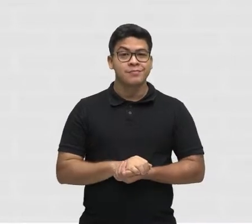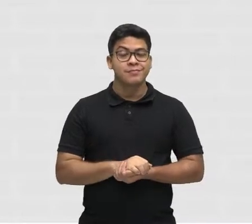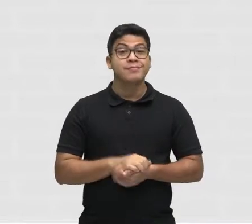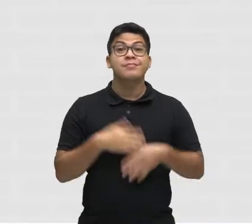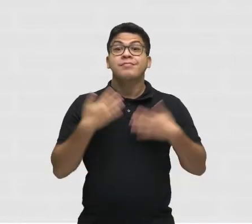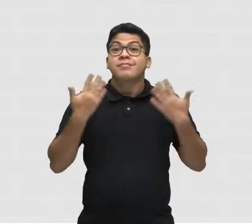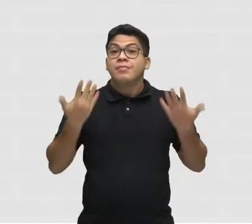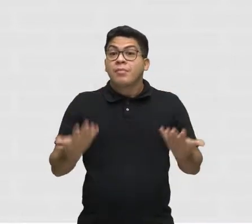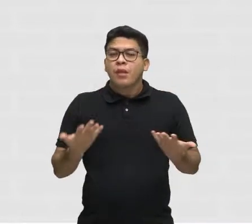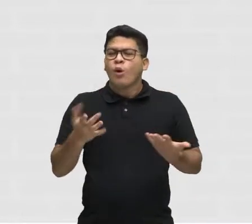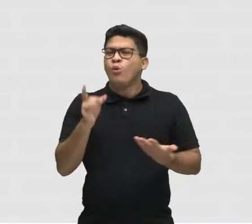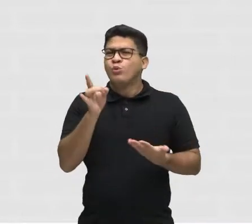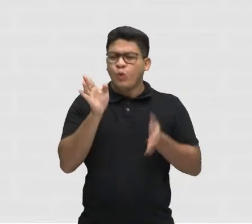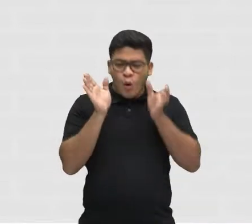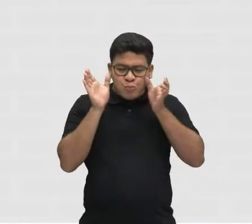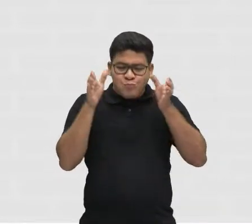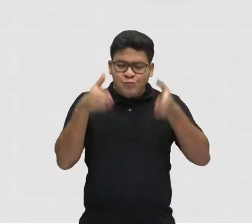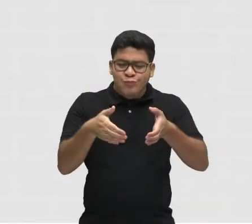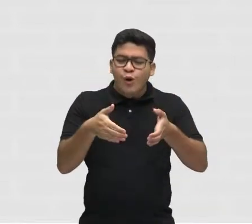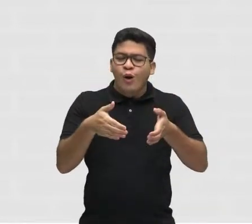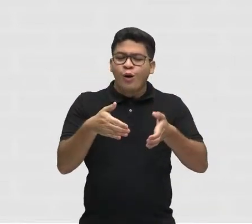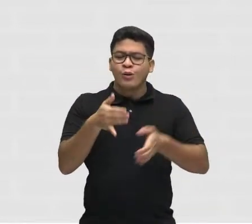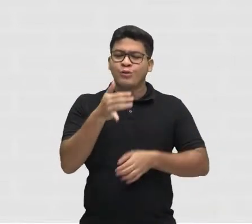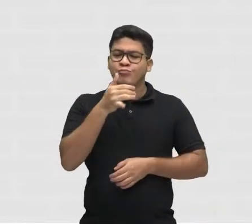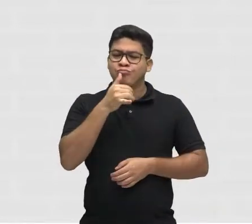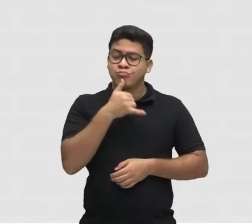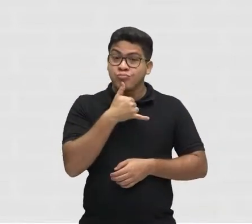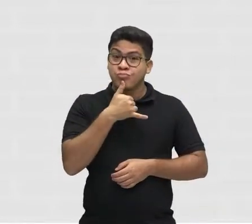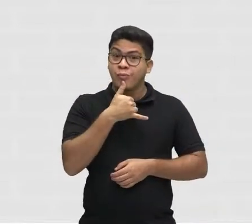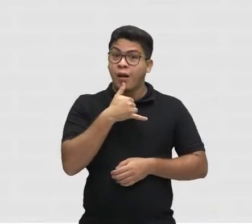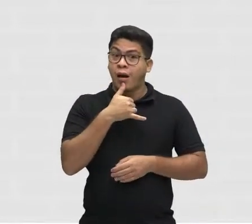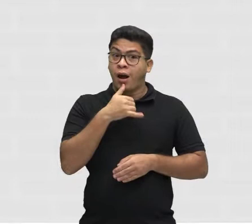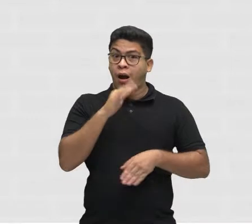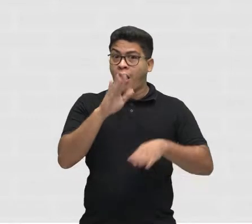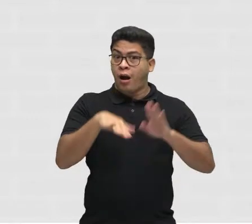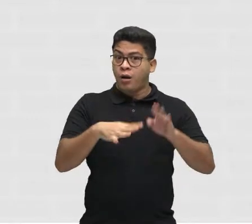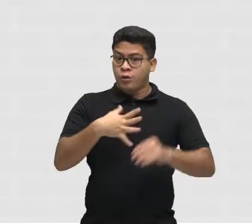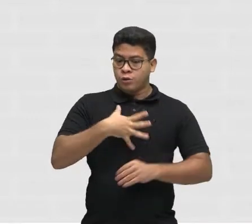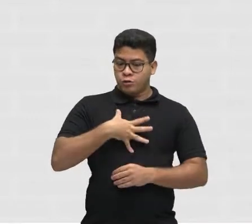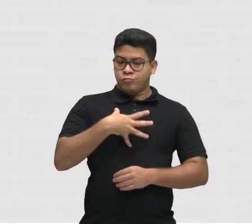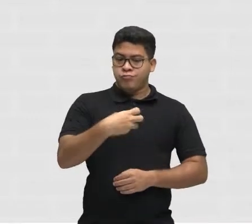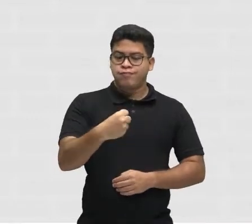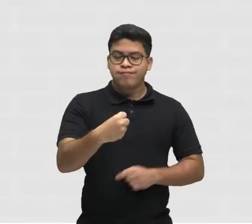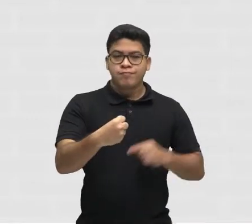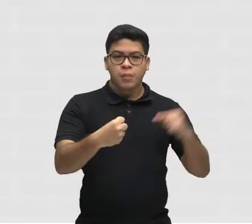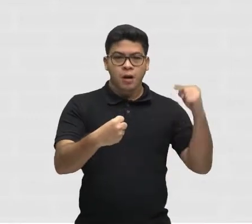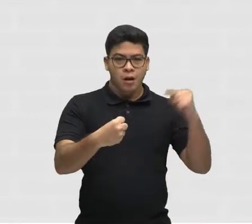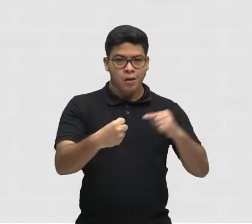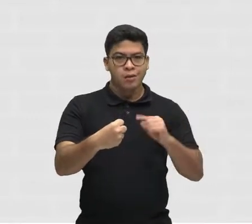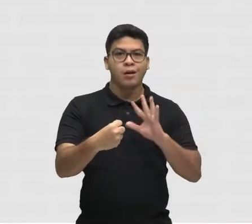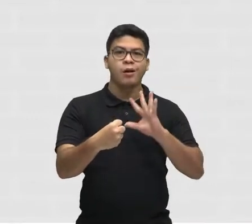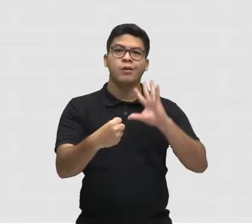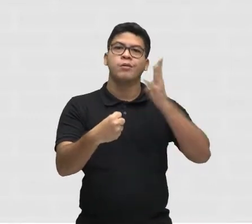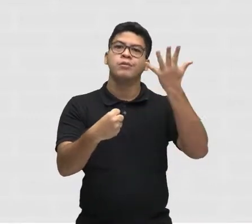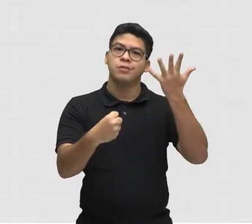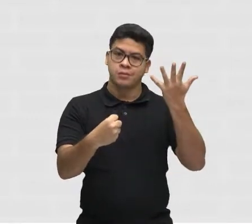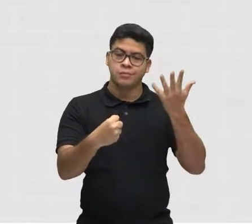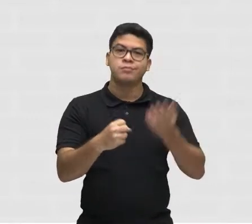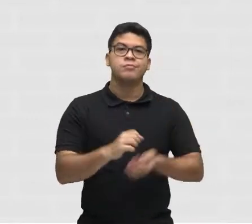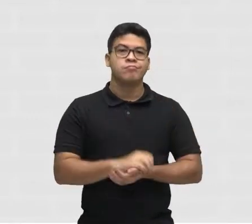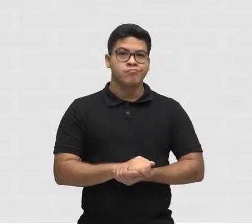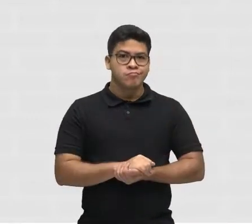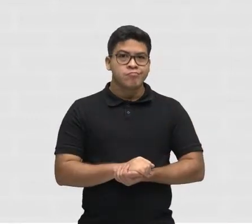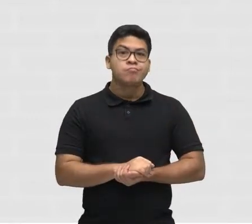só enxerga o sofrimento, de repente, o suicídio se apresenta como uma porta para sair dele. Eu lembro que em uma das minhas discussões ainda